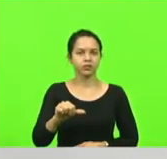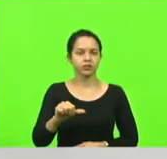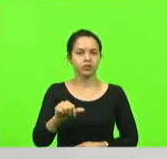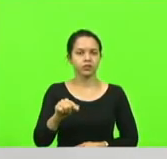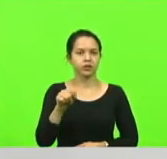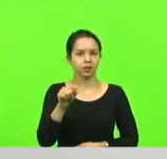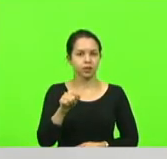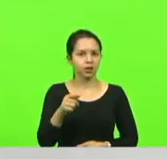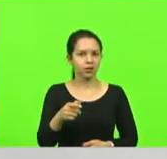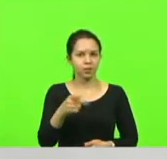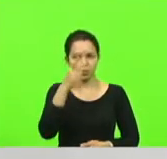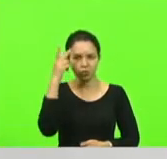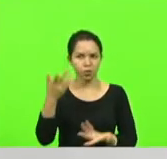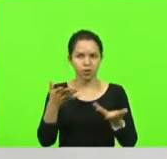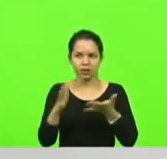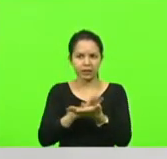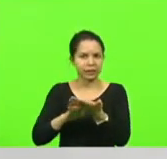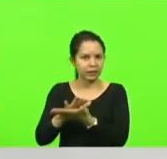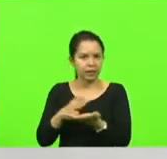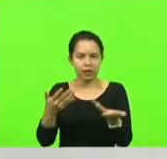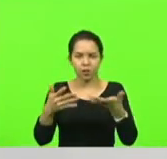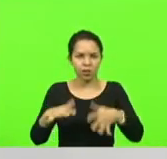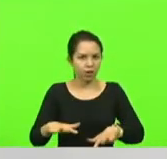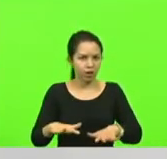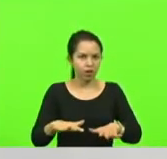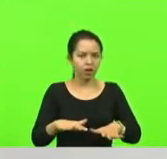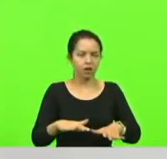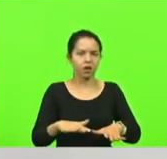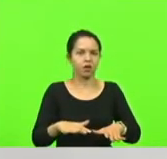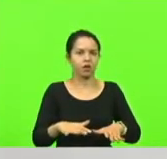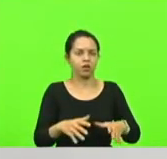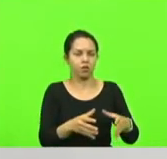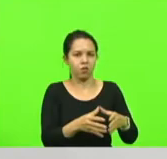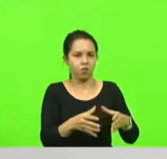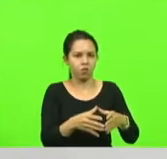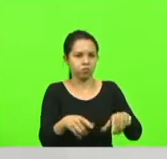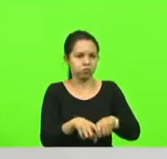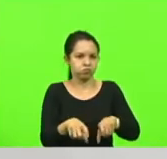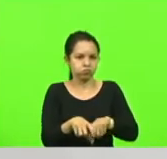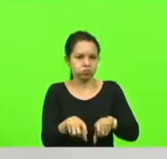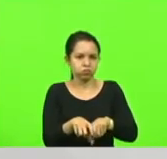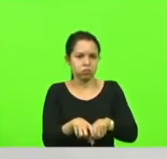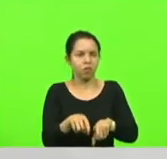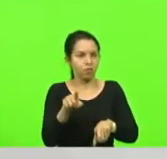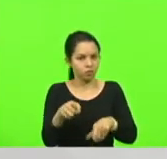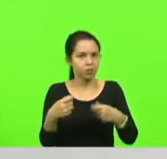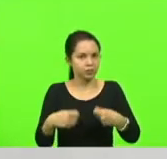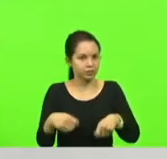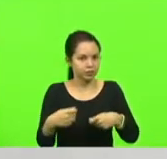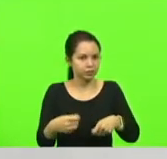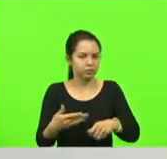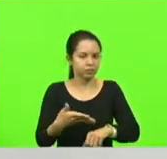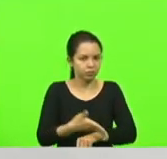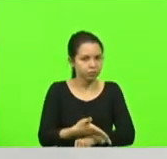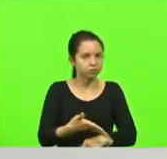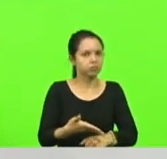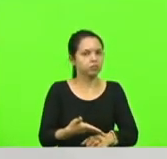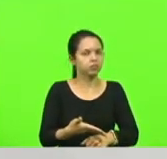queria colocar ele no time? Mas você tinha que colocar ele no time porque ele estava com a bola na mão e a bola era